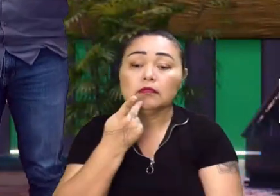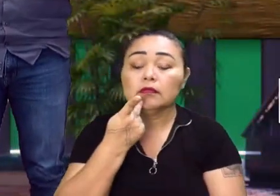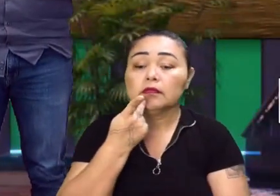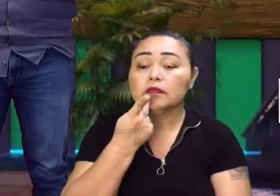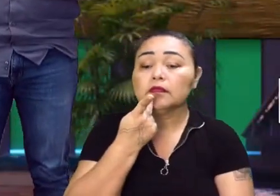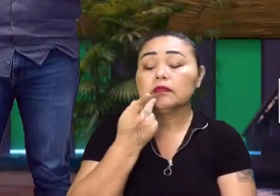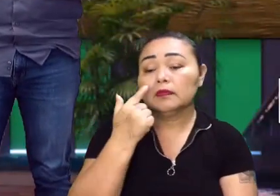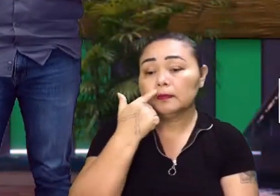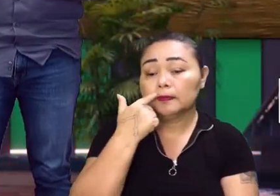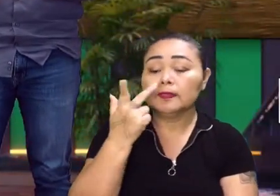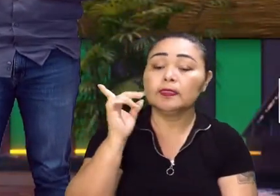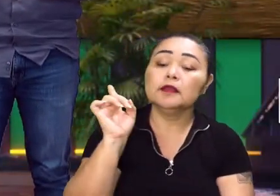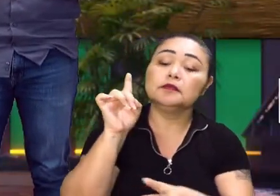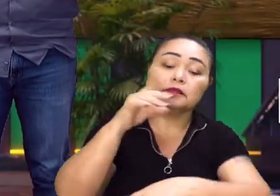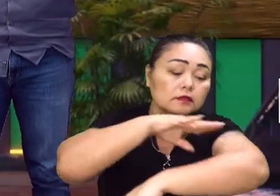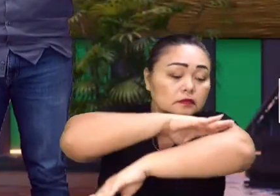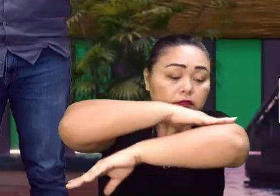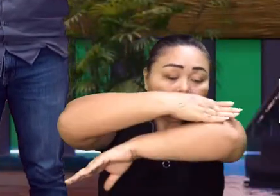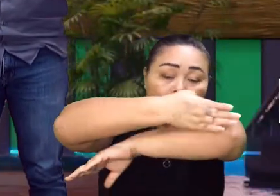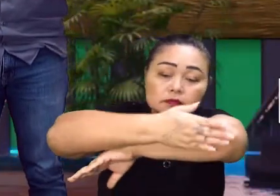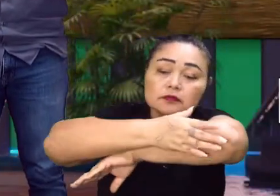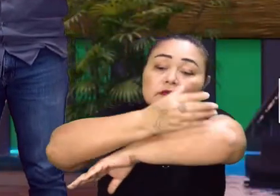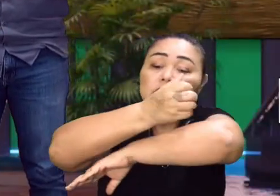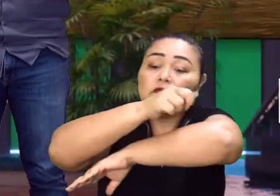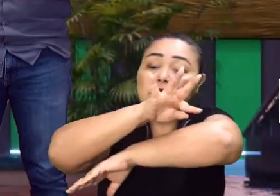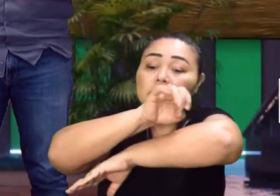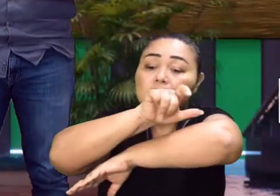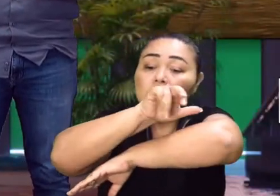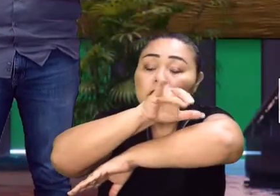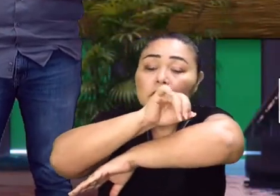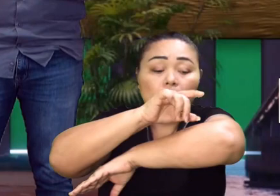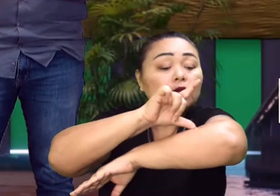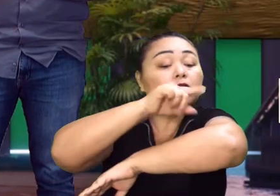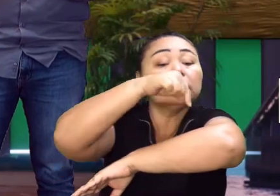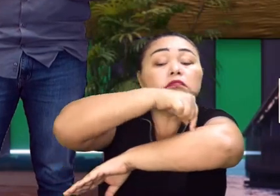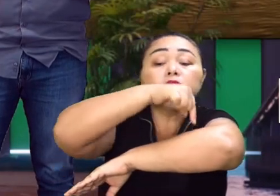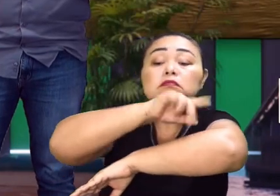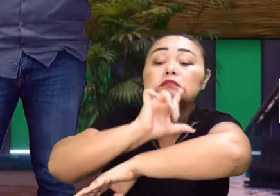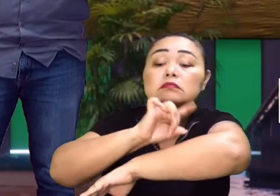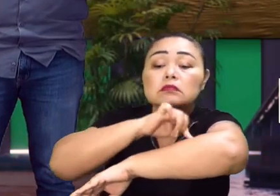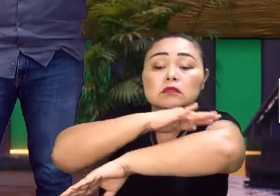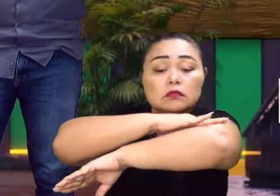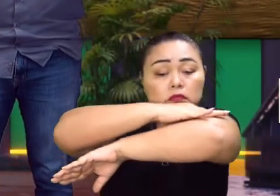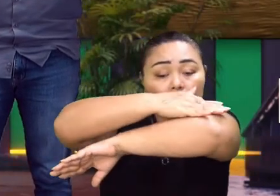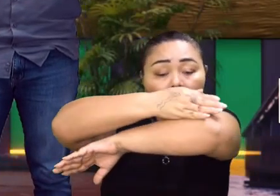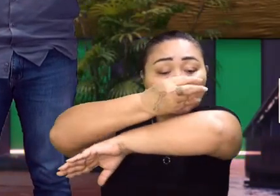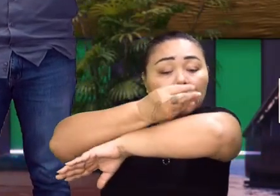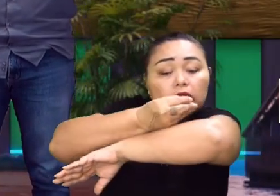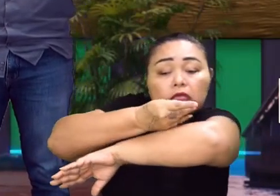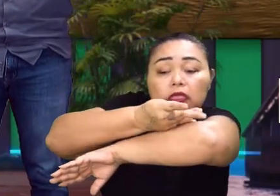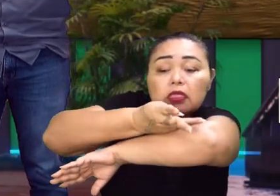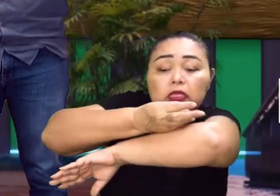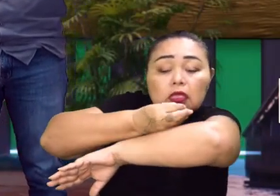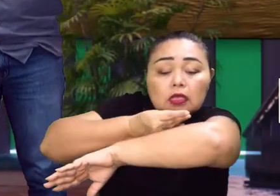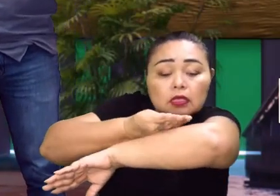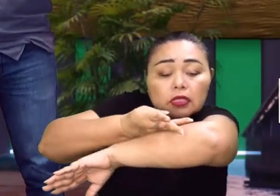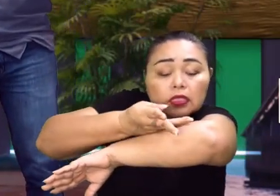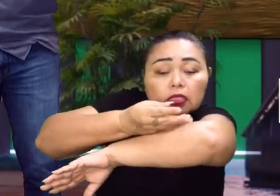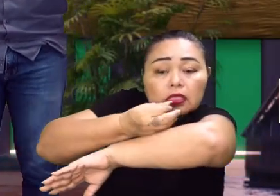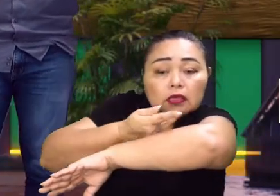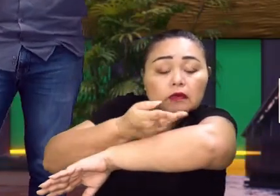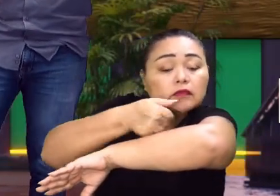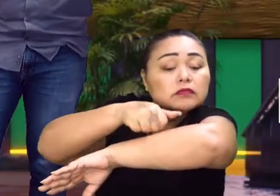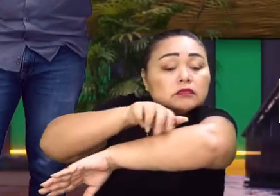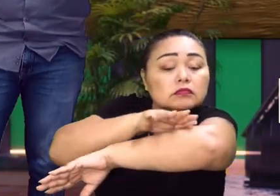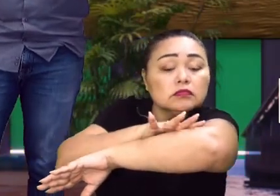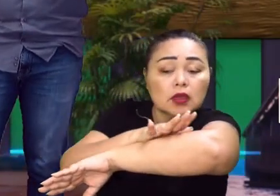gente fala de unidade escudo cristalino nessas unidades irão prevalecer o que esse desgaste dessa estrutura por